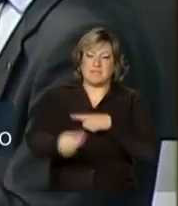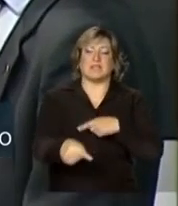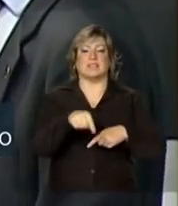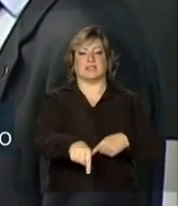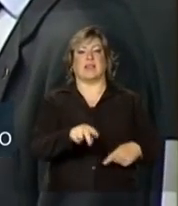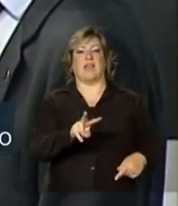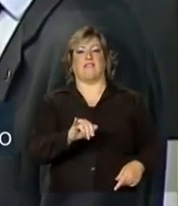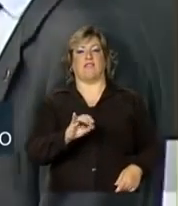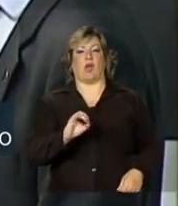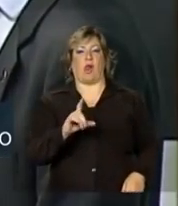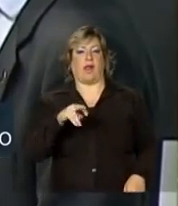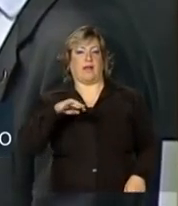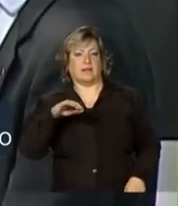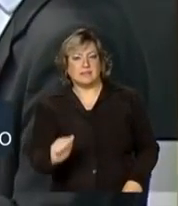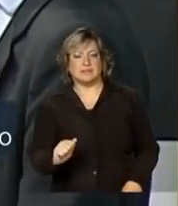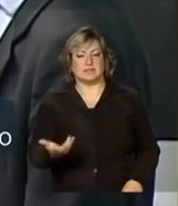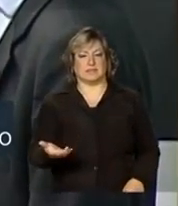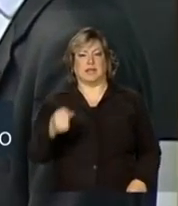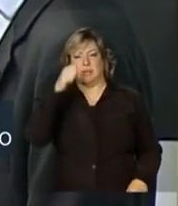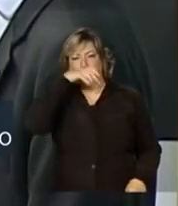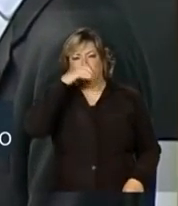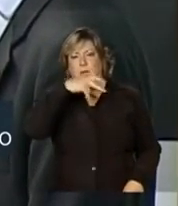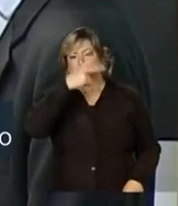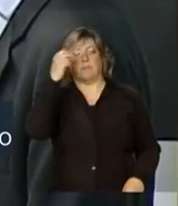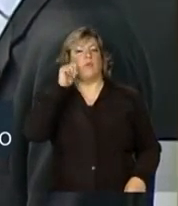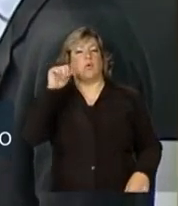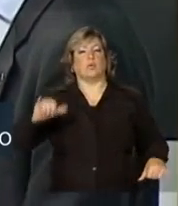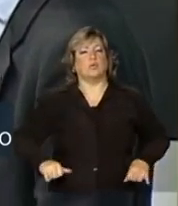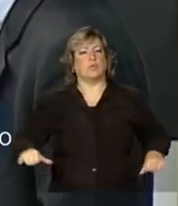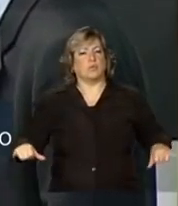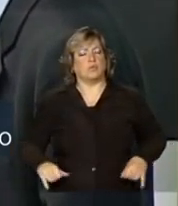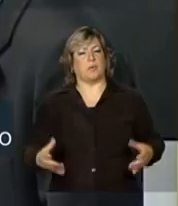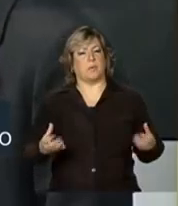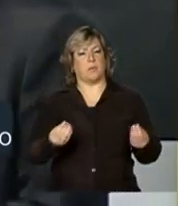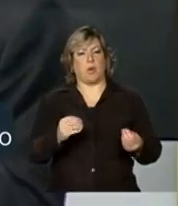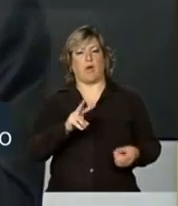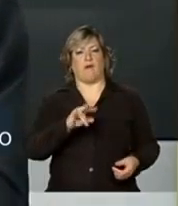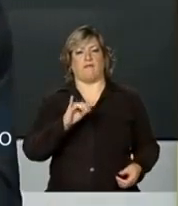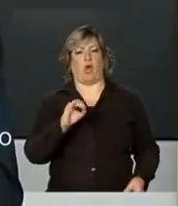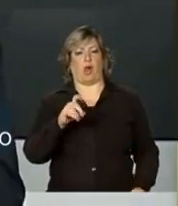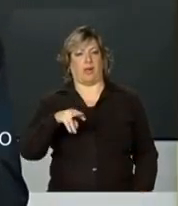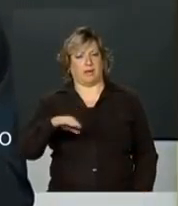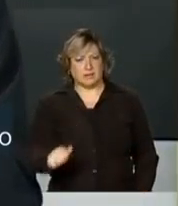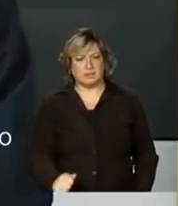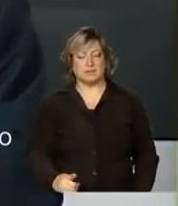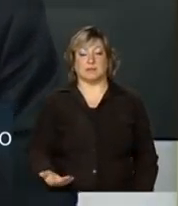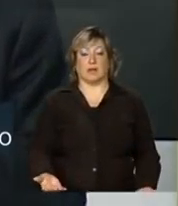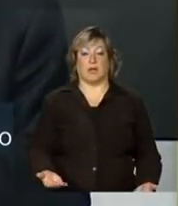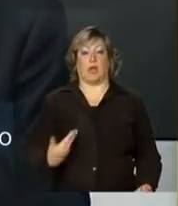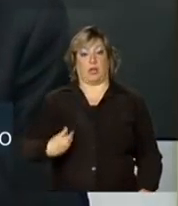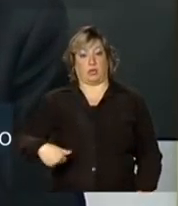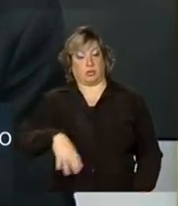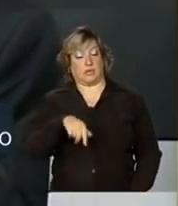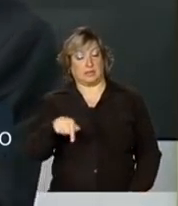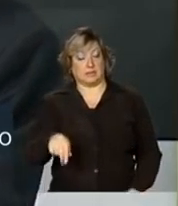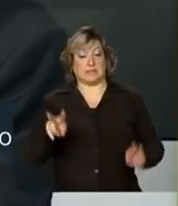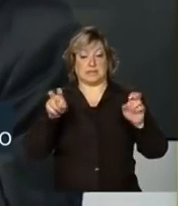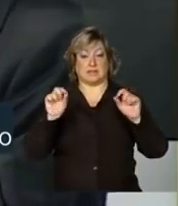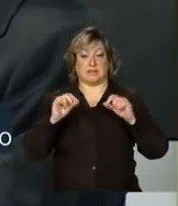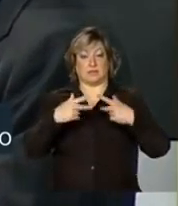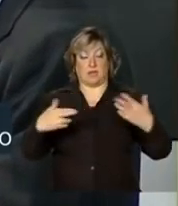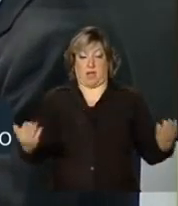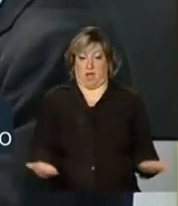a equidade, a igualdade de direitos no meio rural. Isso, para nós, é uma agenda moderna, é uma agenda atual do